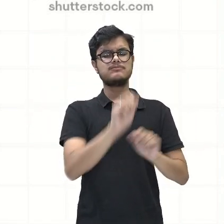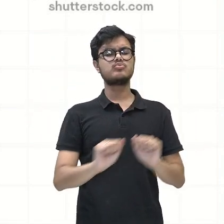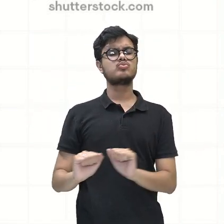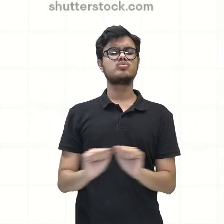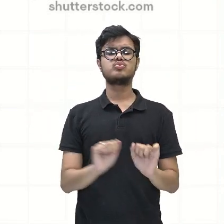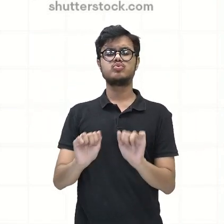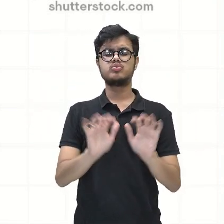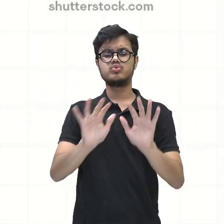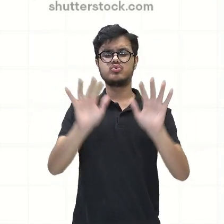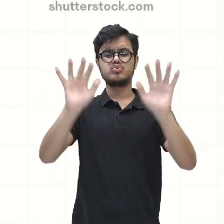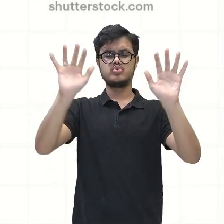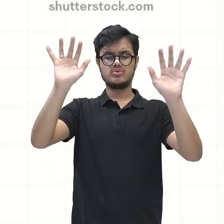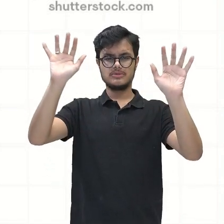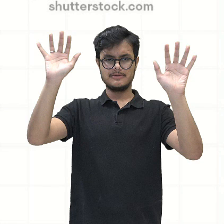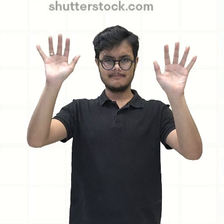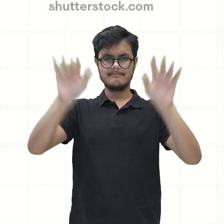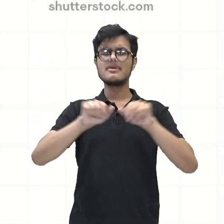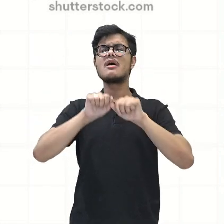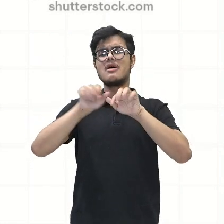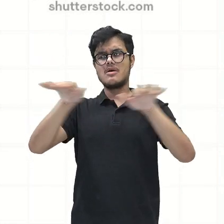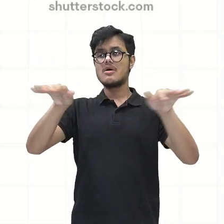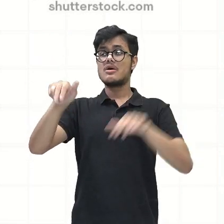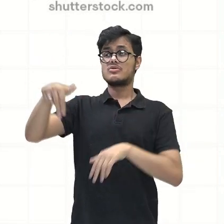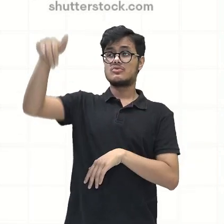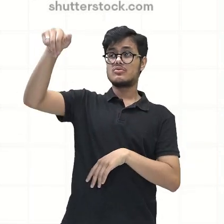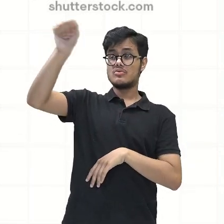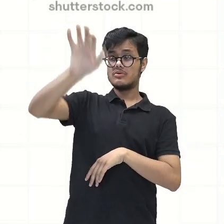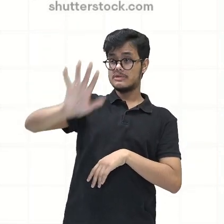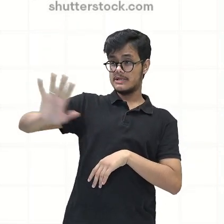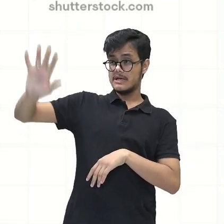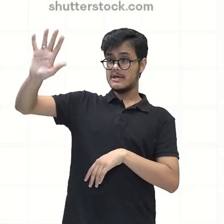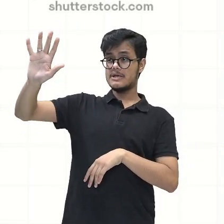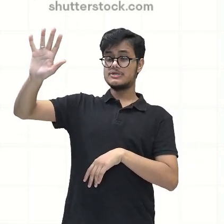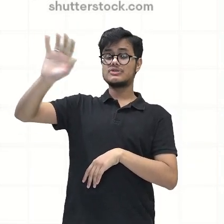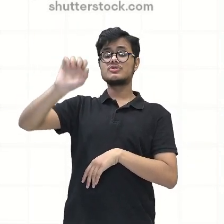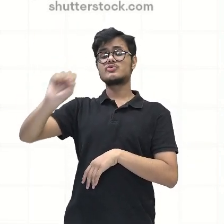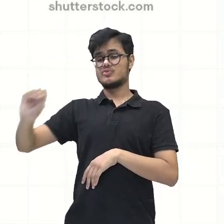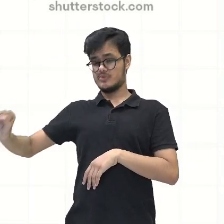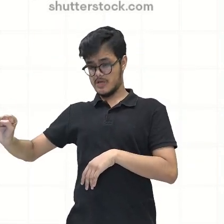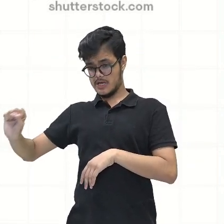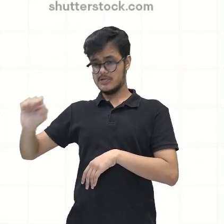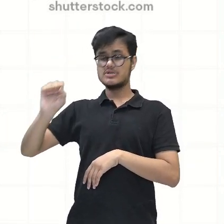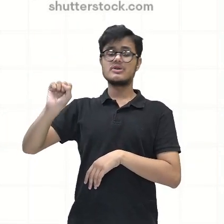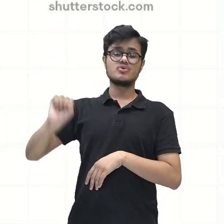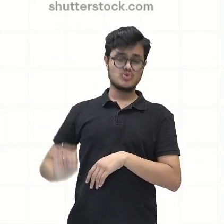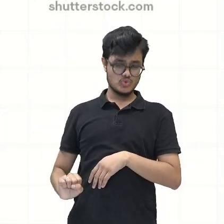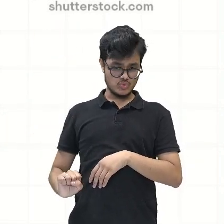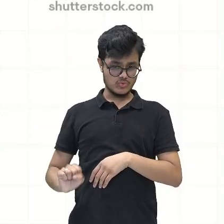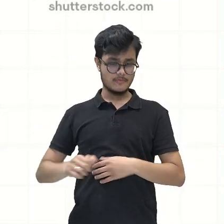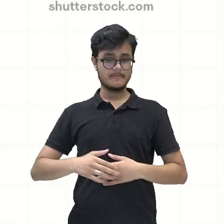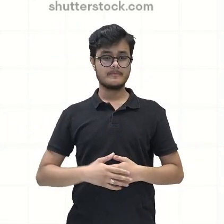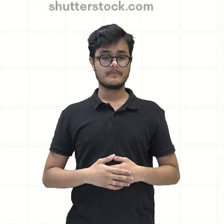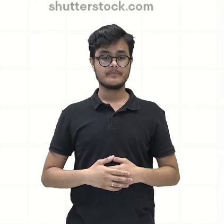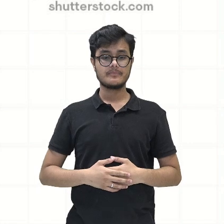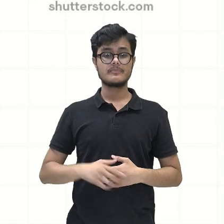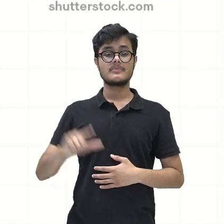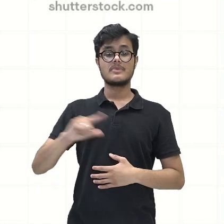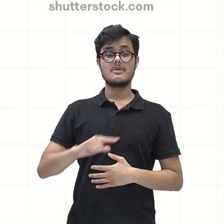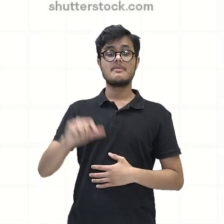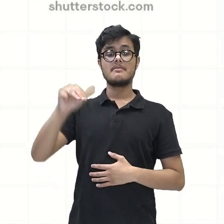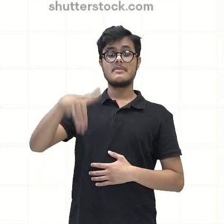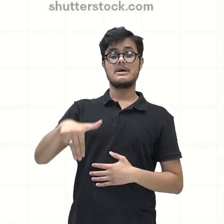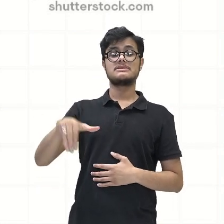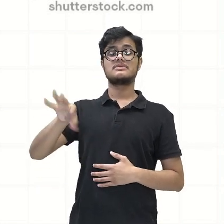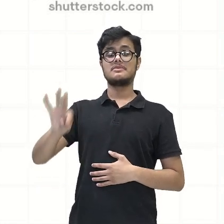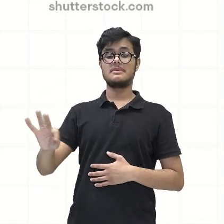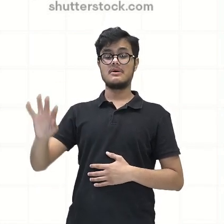a região Nordeste, Sudeste e Sul. E aí nós temos também a atuação da massa tropical continental,